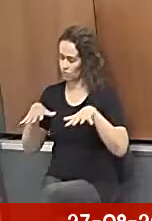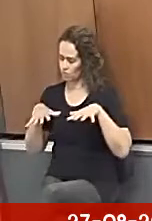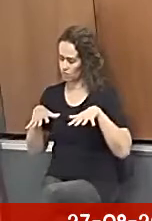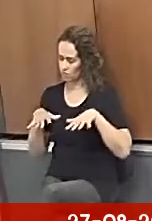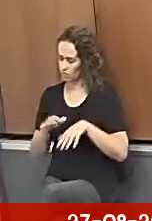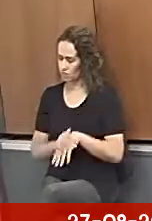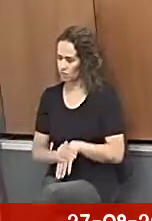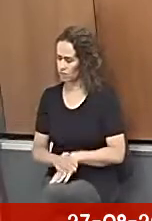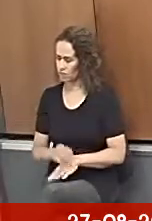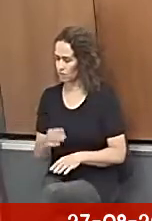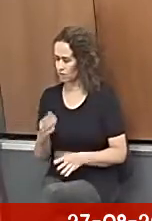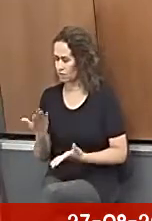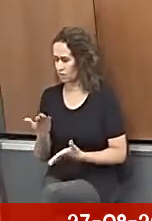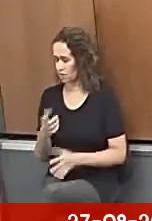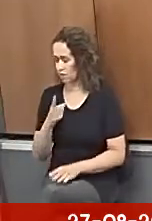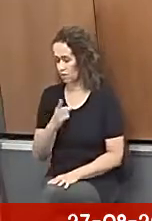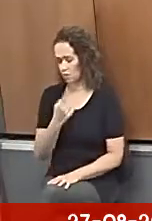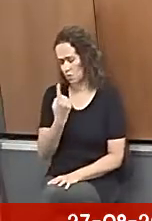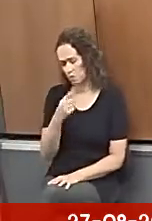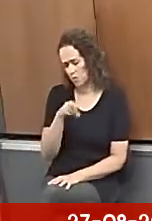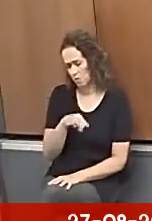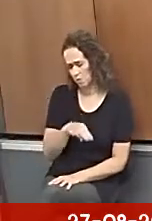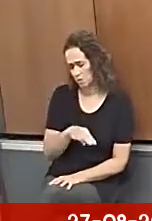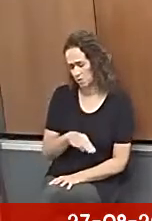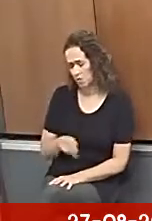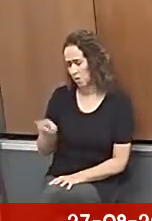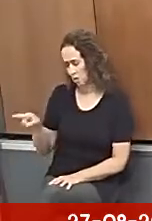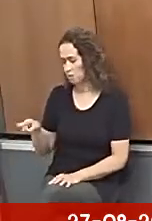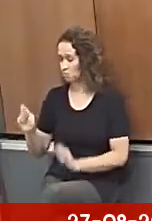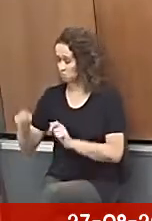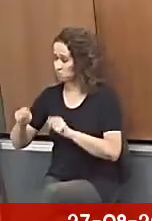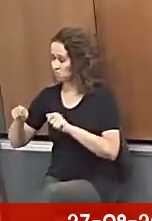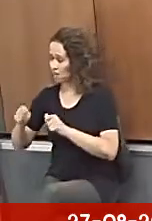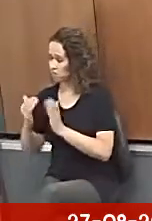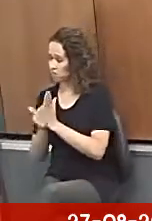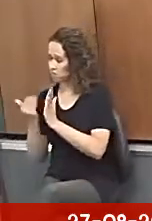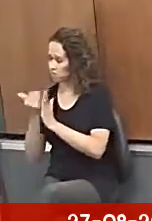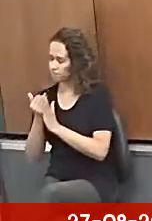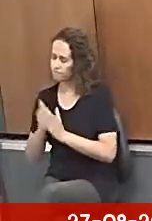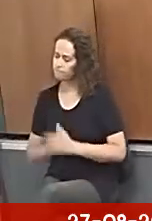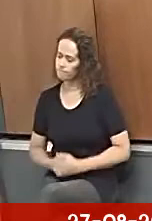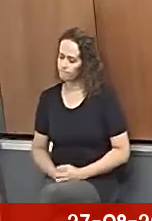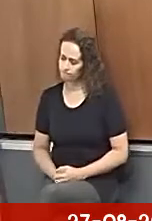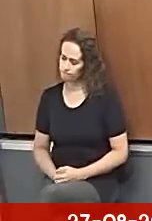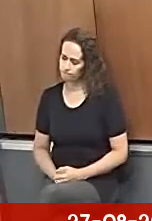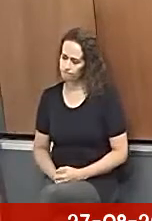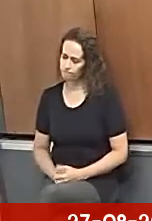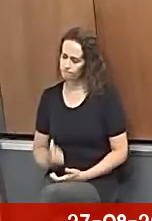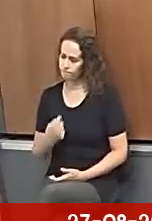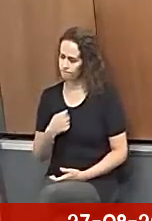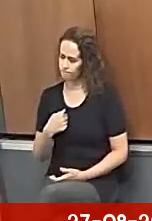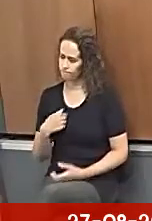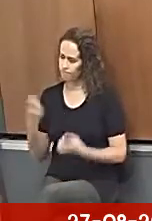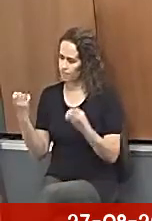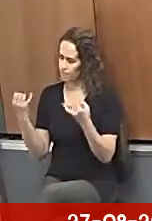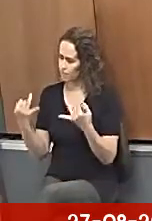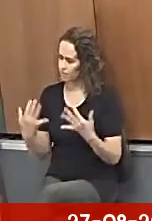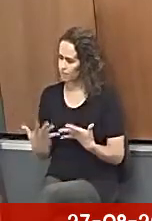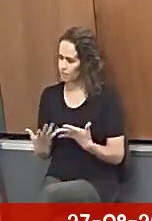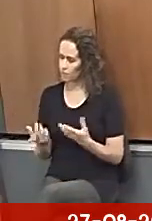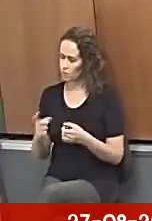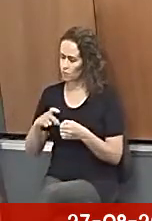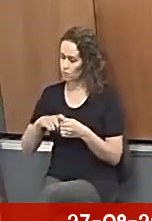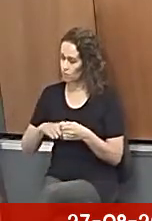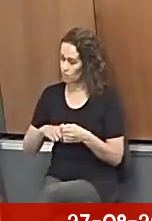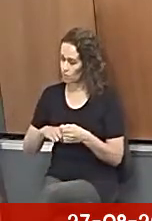minuto então vamos estender o seu tempo obrigado deputado bom eu estava é ao estádio eu sou sócio do futebol né do